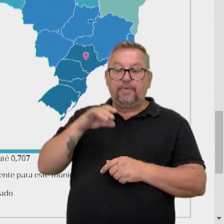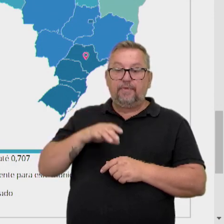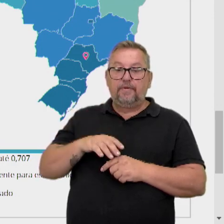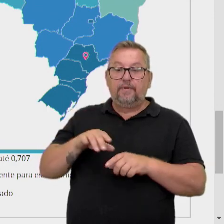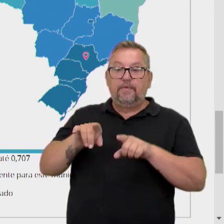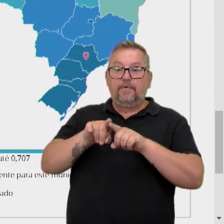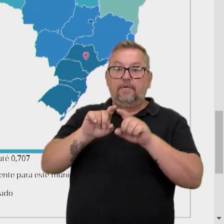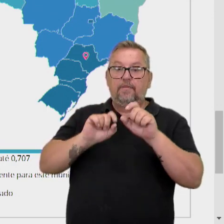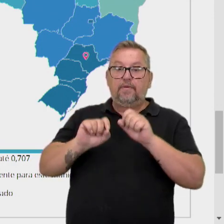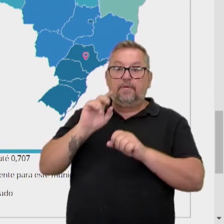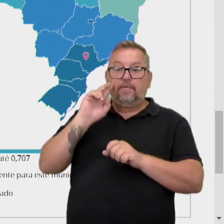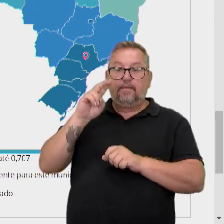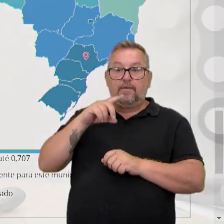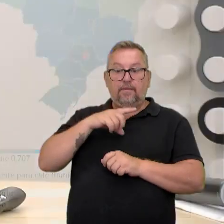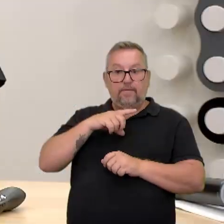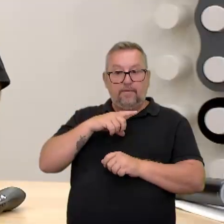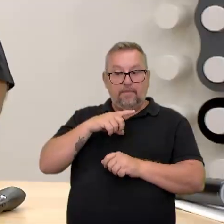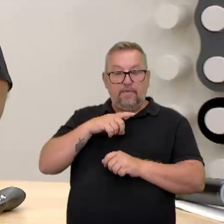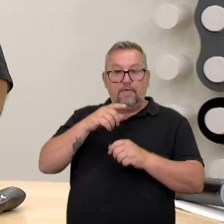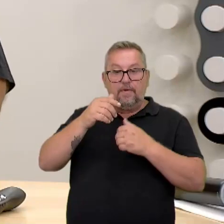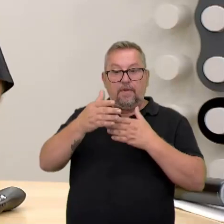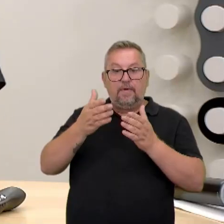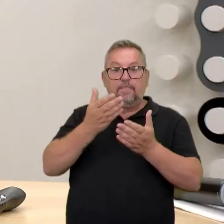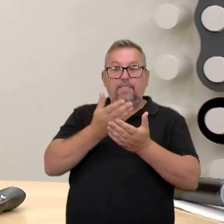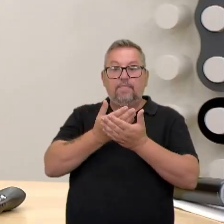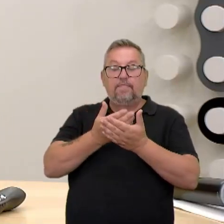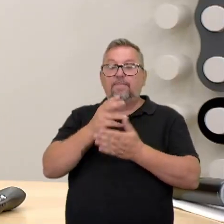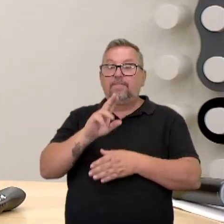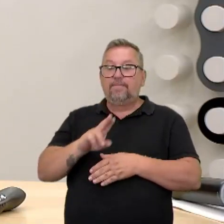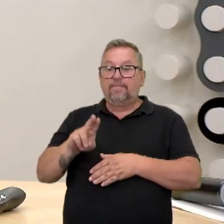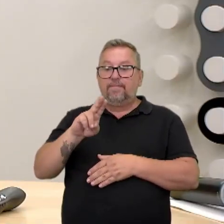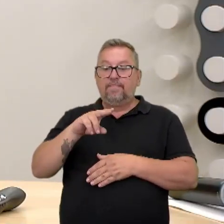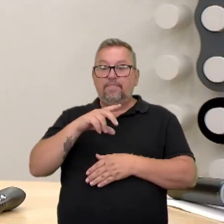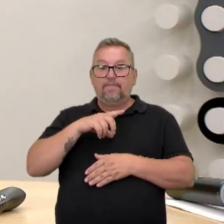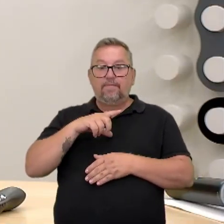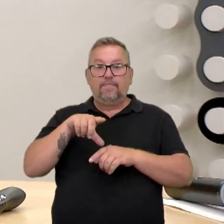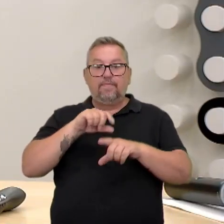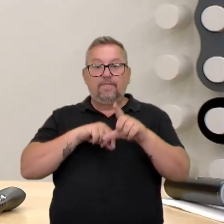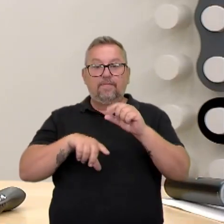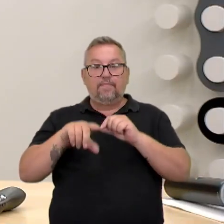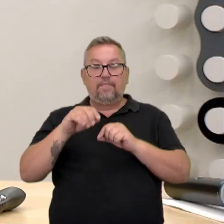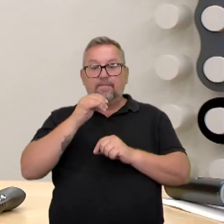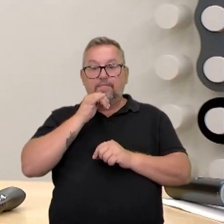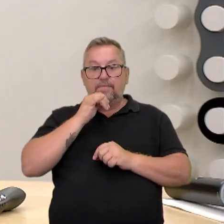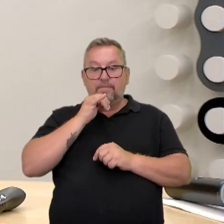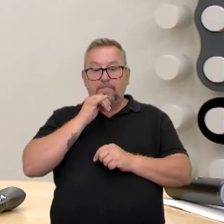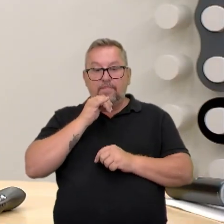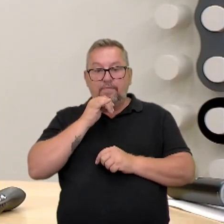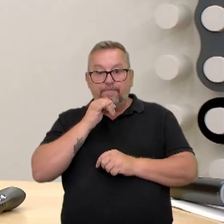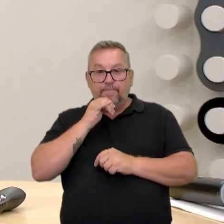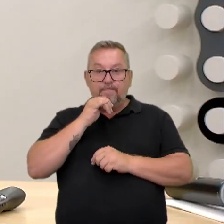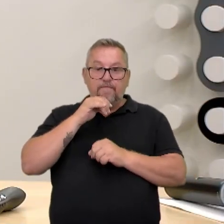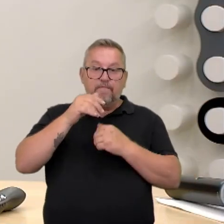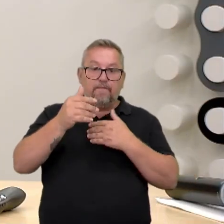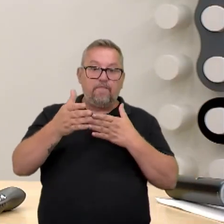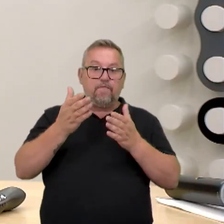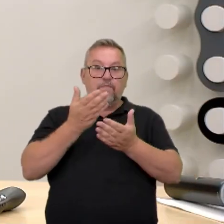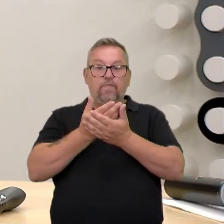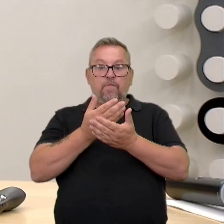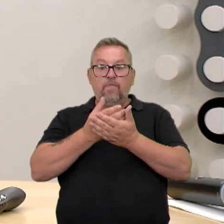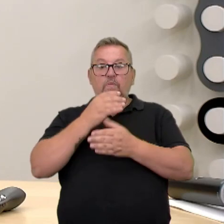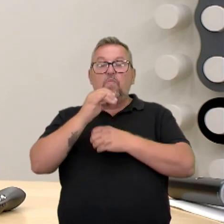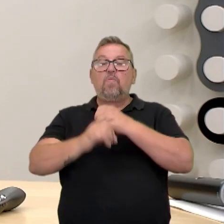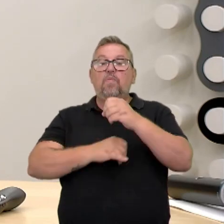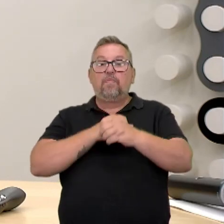Então, né, o professor que estiver aí na sala de aula e puder usar, né, se tiver a opção de usar, por exemplo, na sala de aula com a internet,